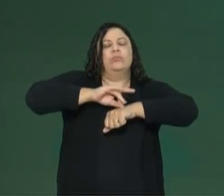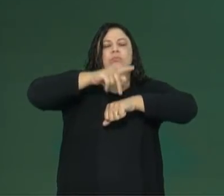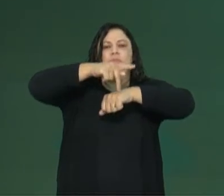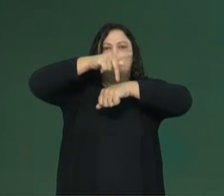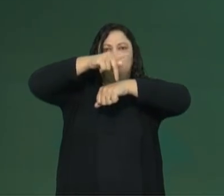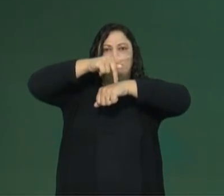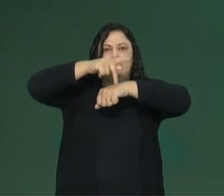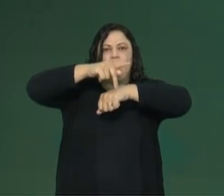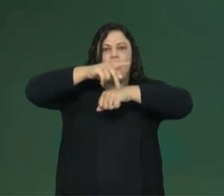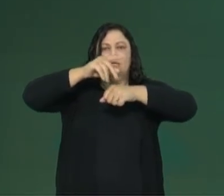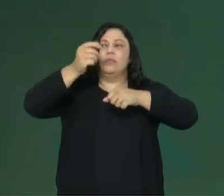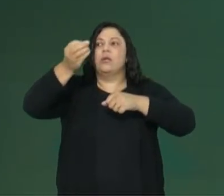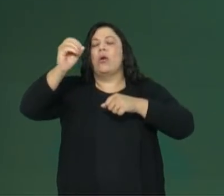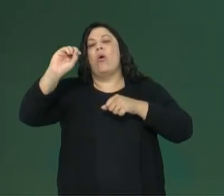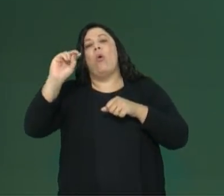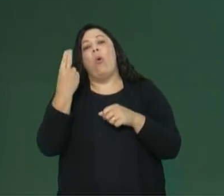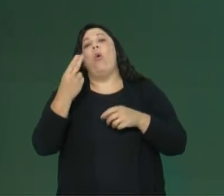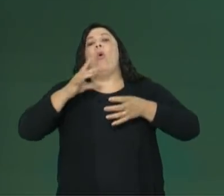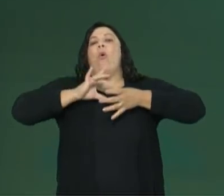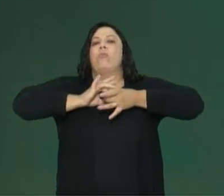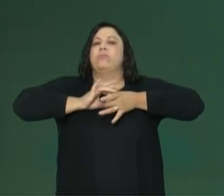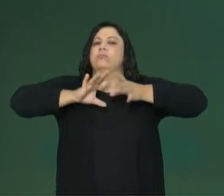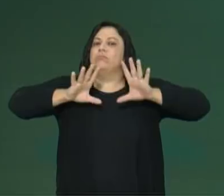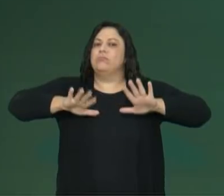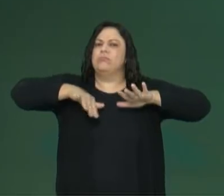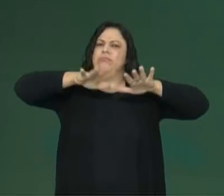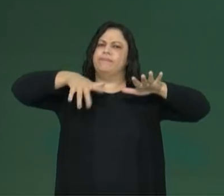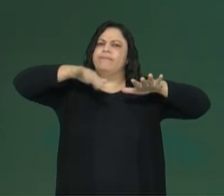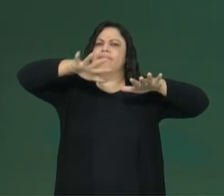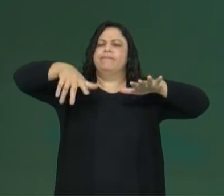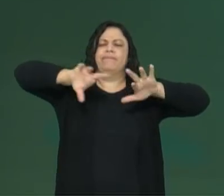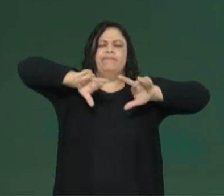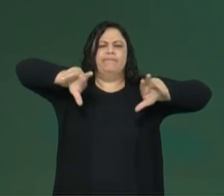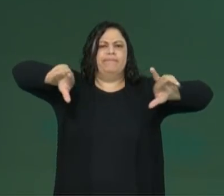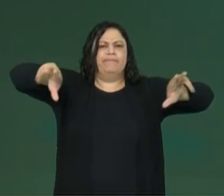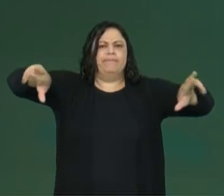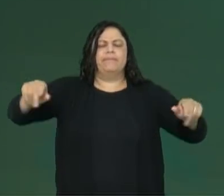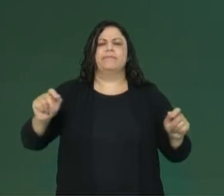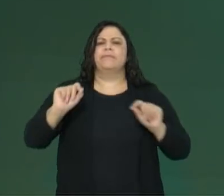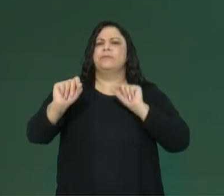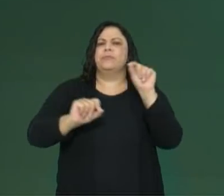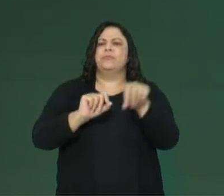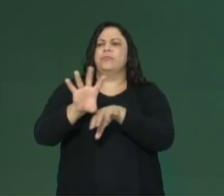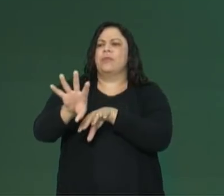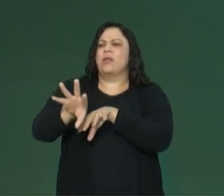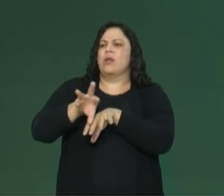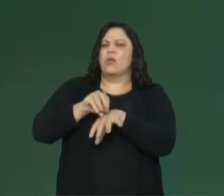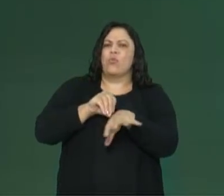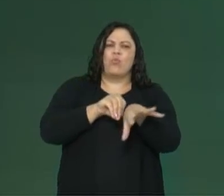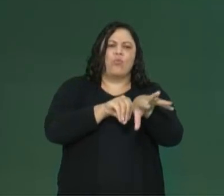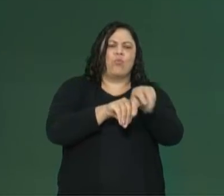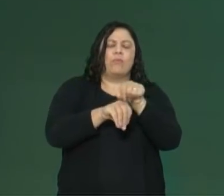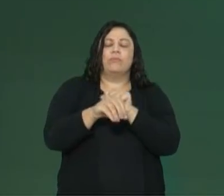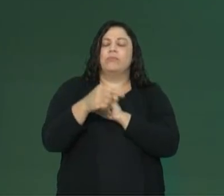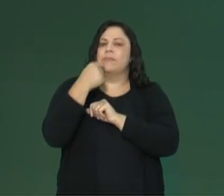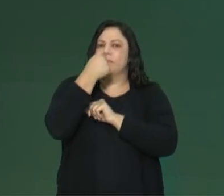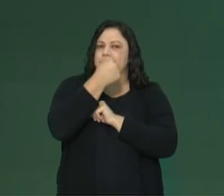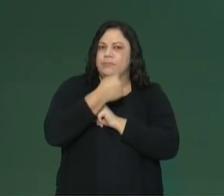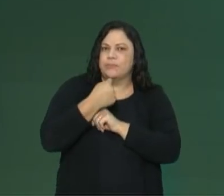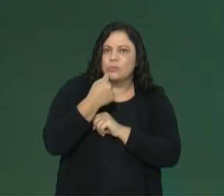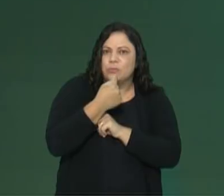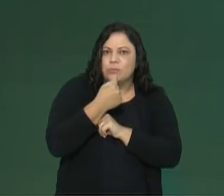nadando. Aqueles de desenho animado geralmente estão nadando por aí, né? E como eles filtram a água, já que eles não têm boca, eles têm